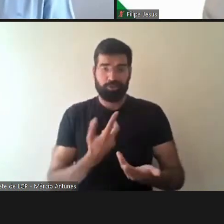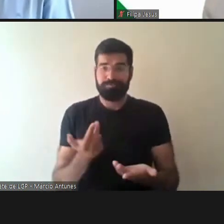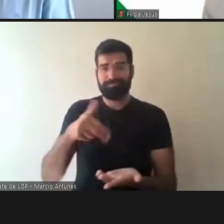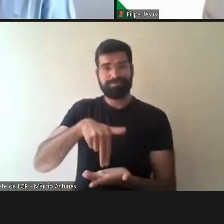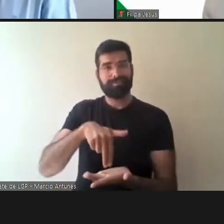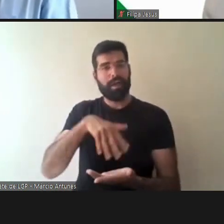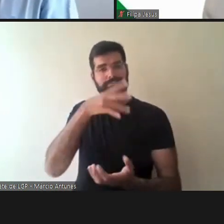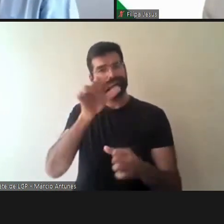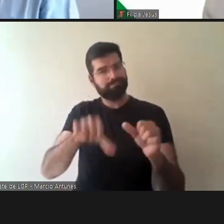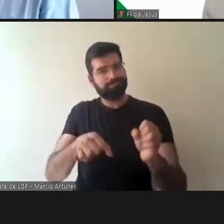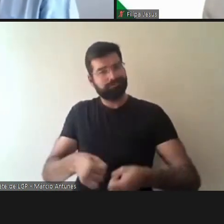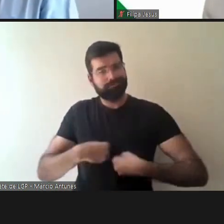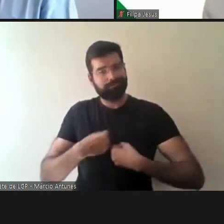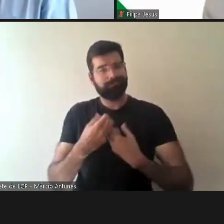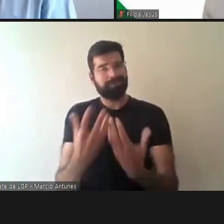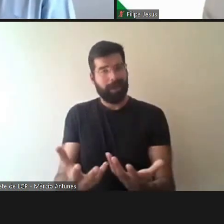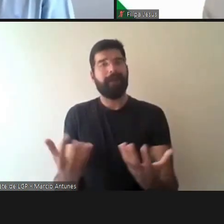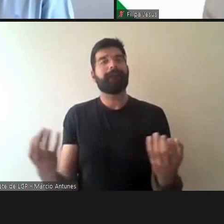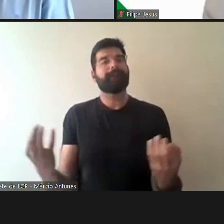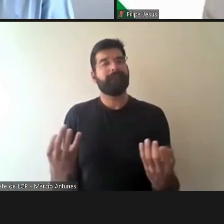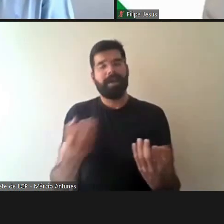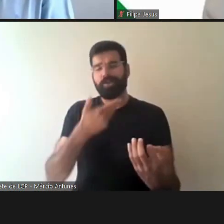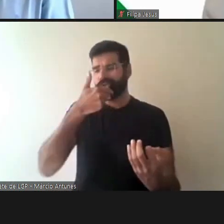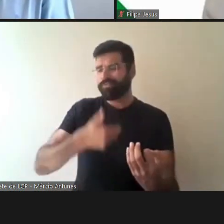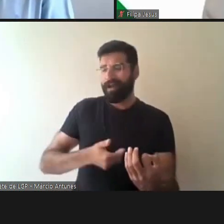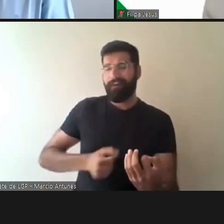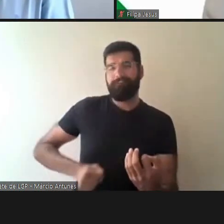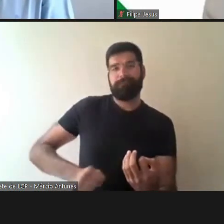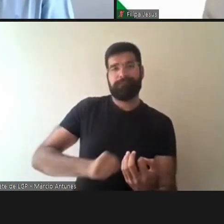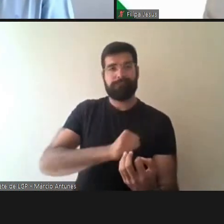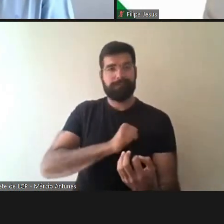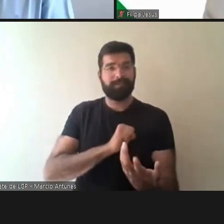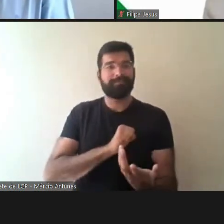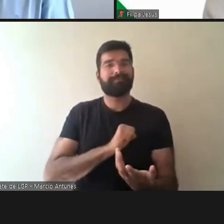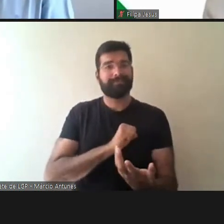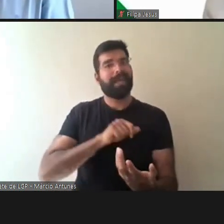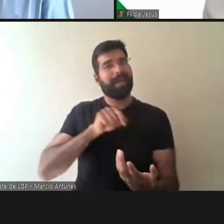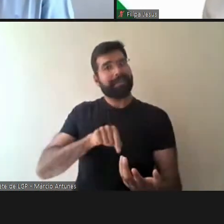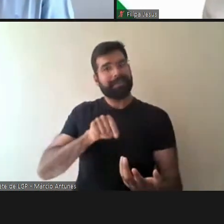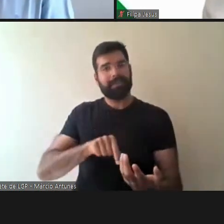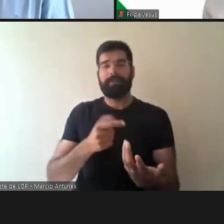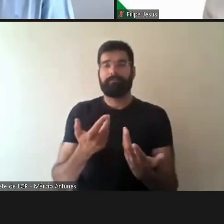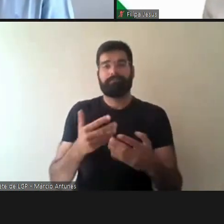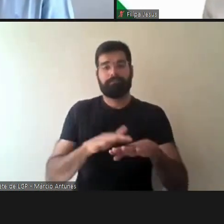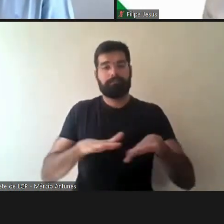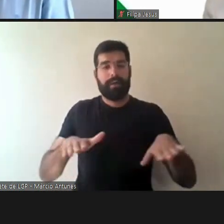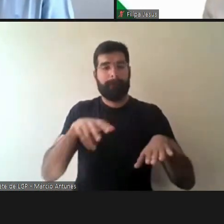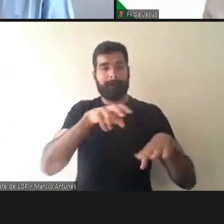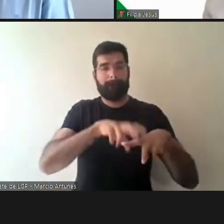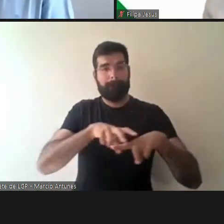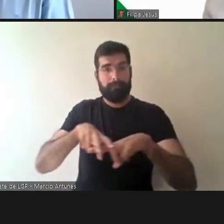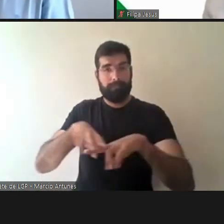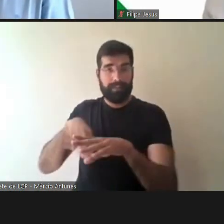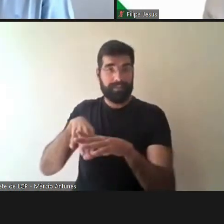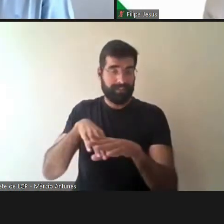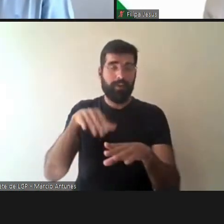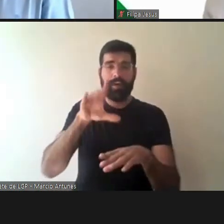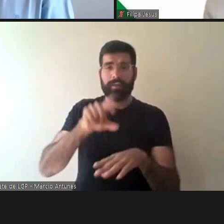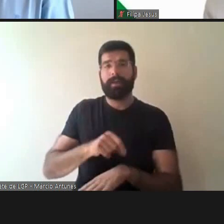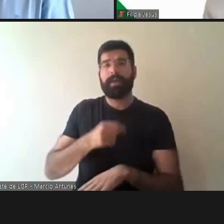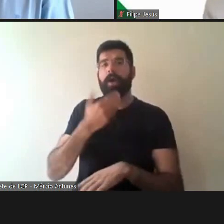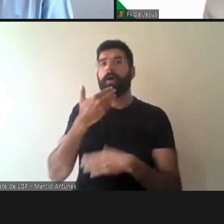a partilhar a nossa experiência neste painel. Agradecer